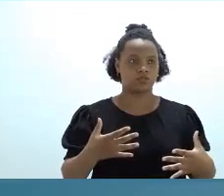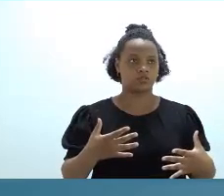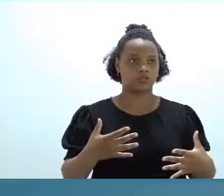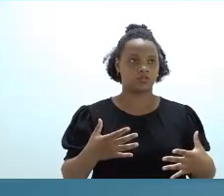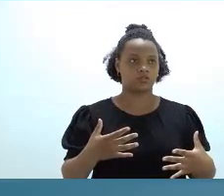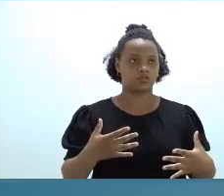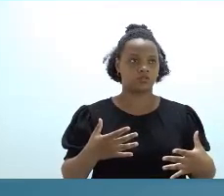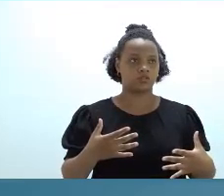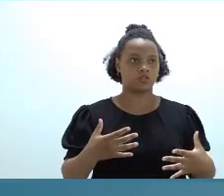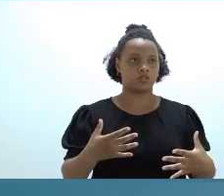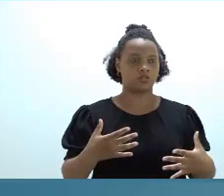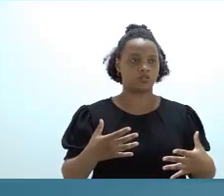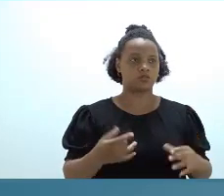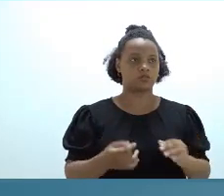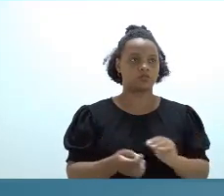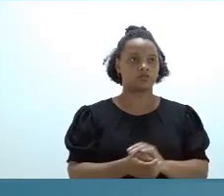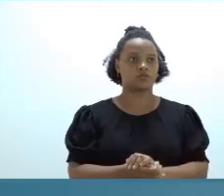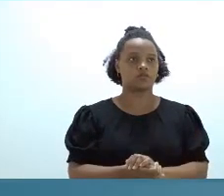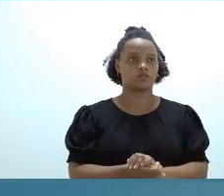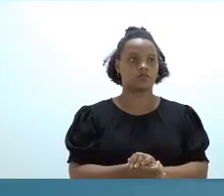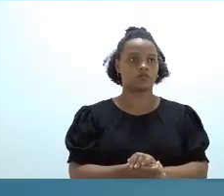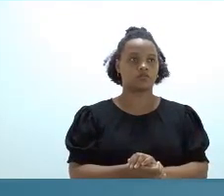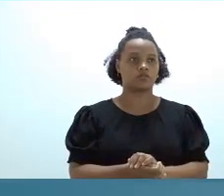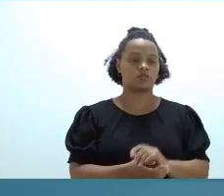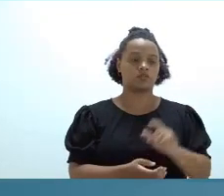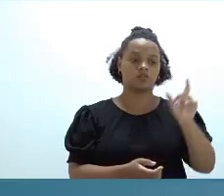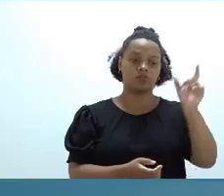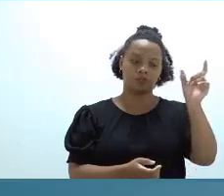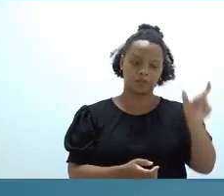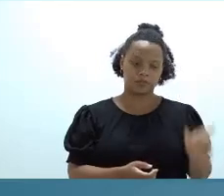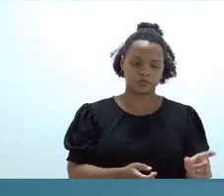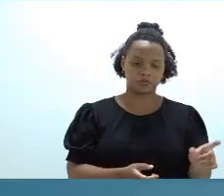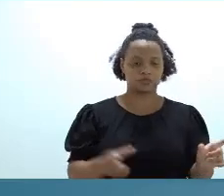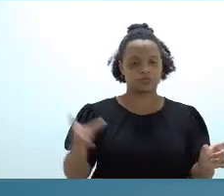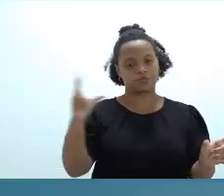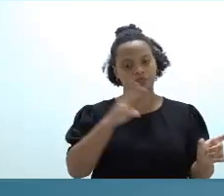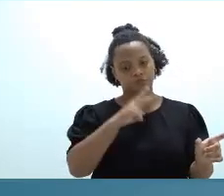limitada. Pessoa jurídica de direito privado,